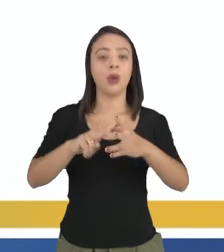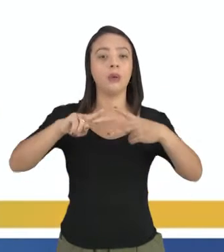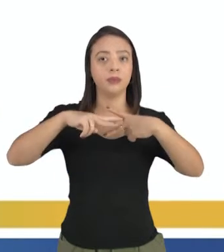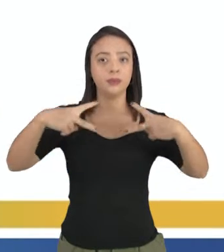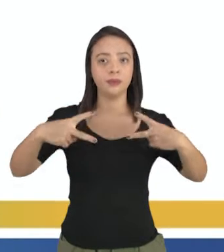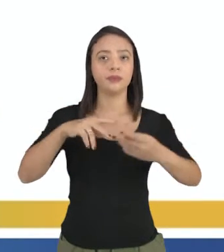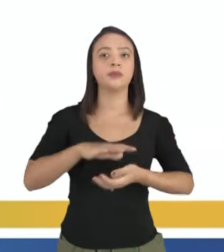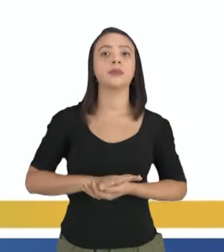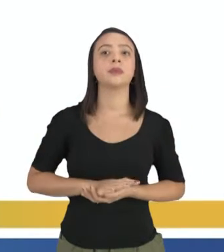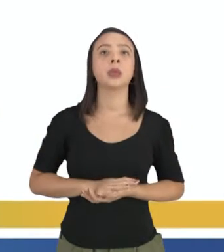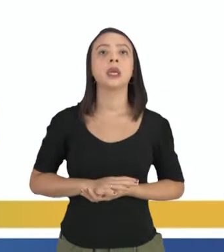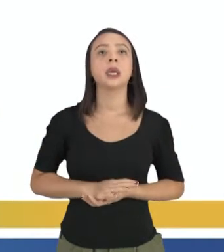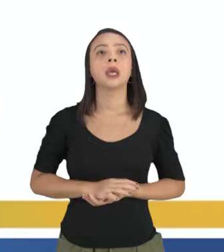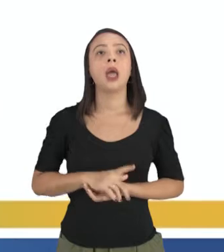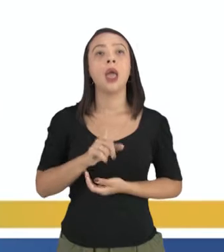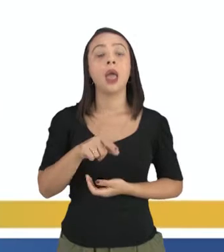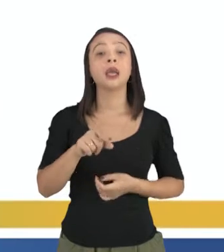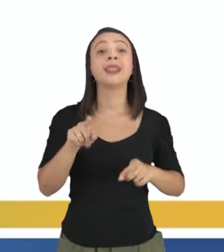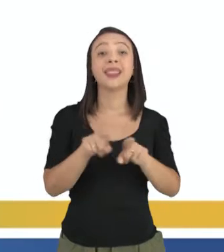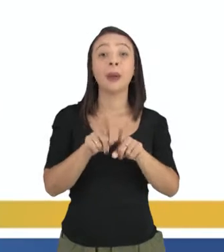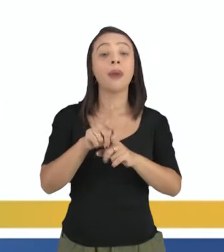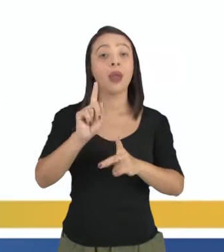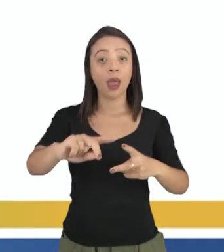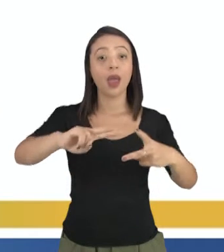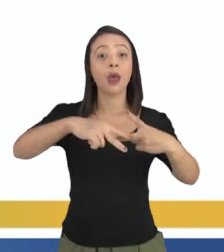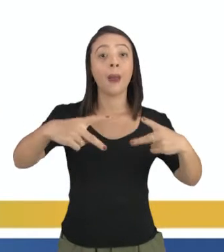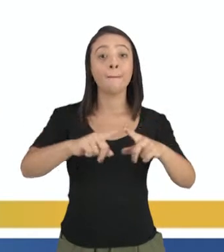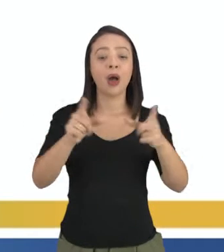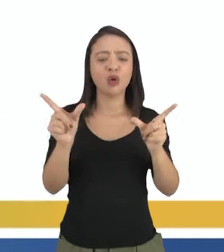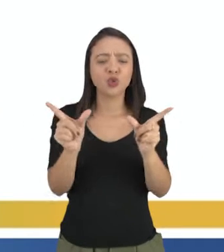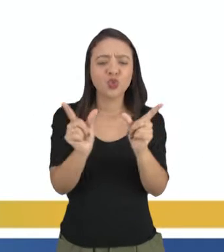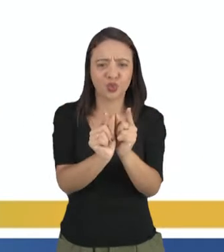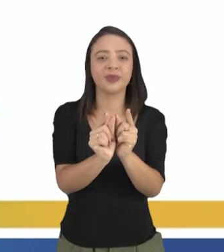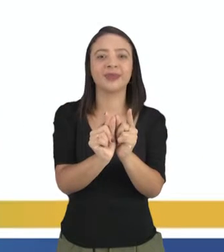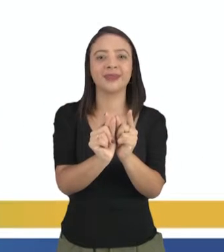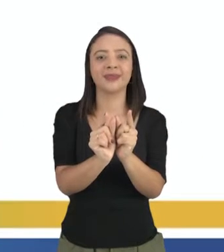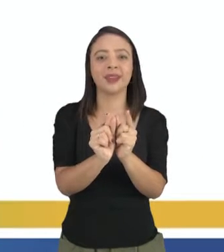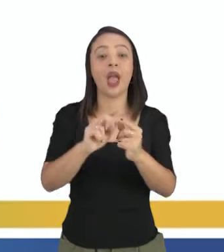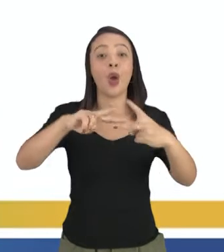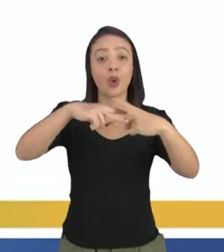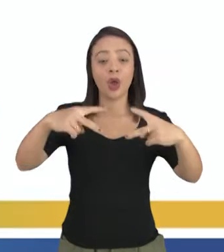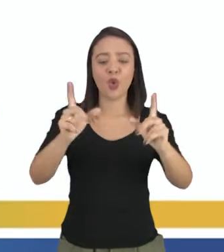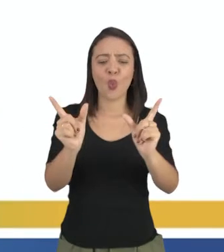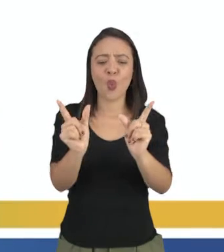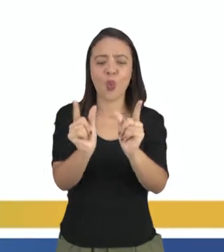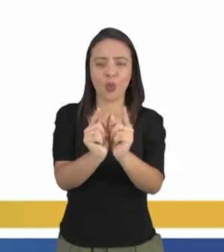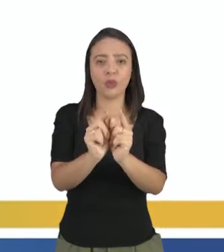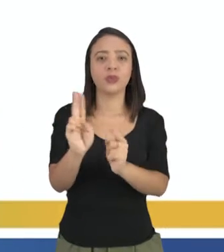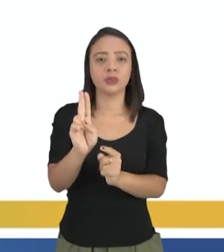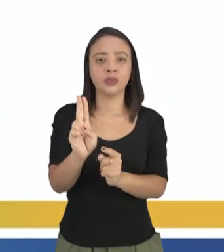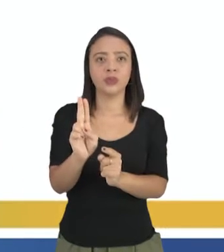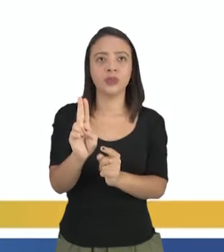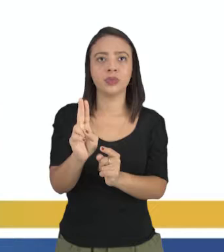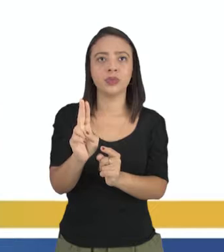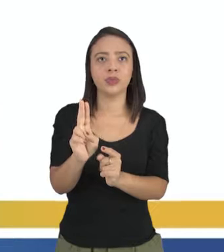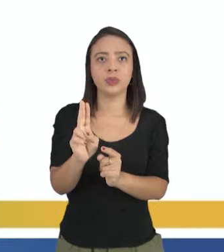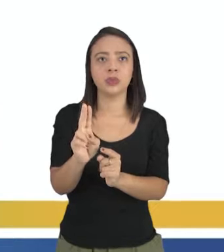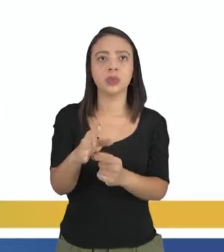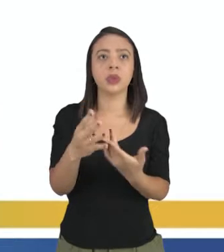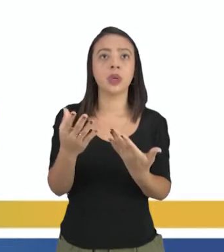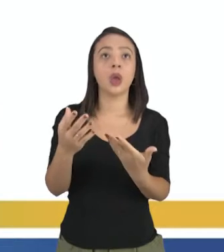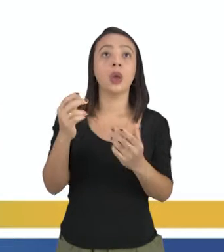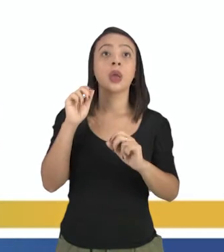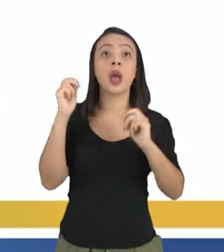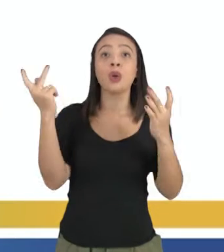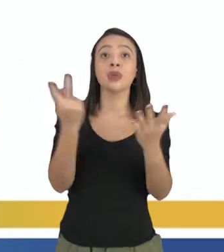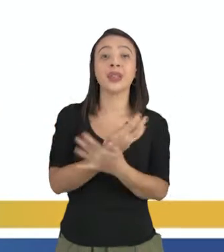Os cromossomos, eles são DNA comprimido, né, o DNA que se comprime, a gente chama de